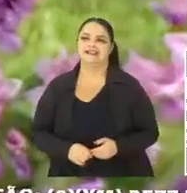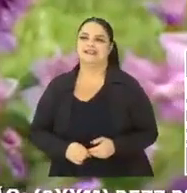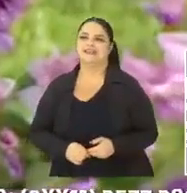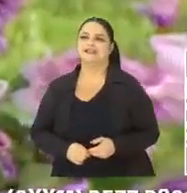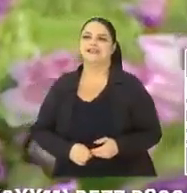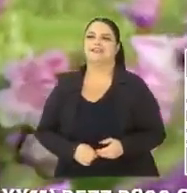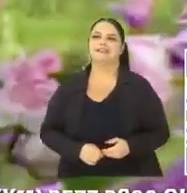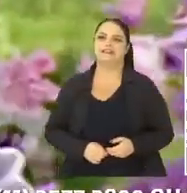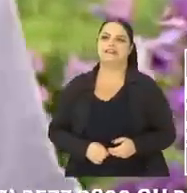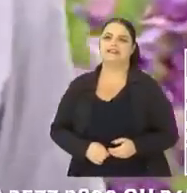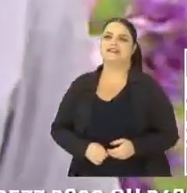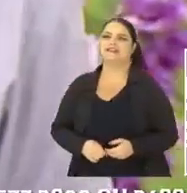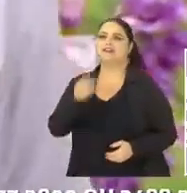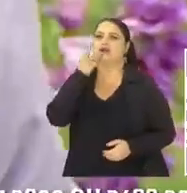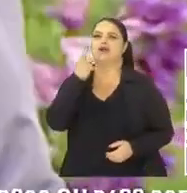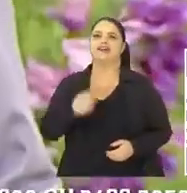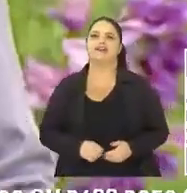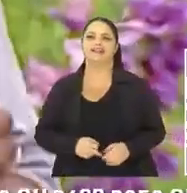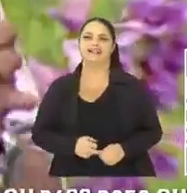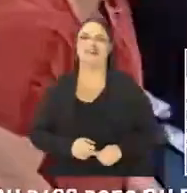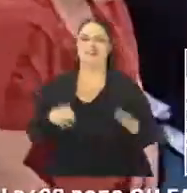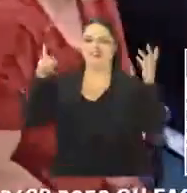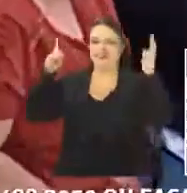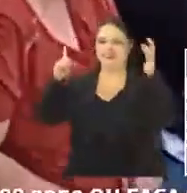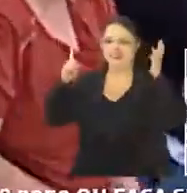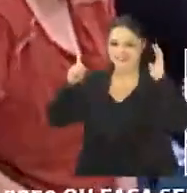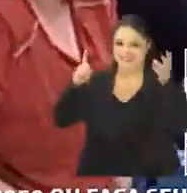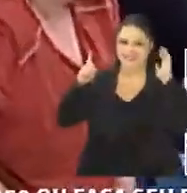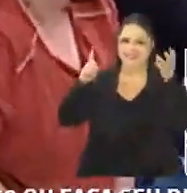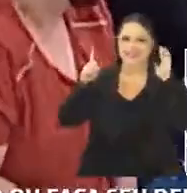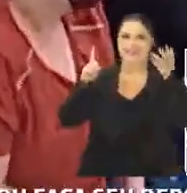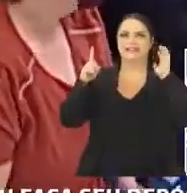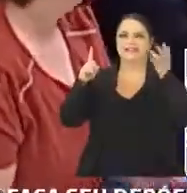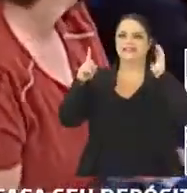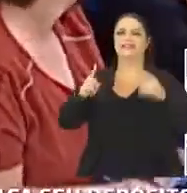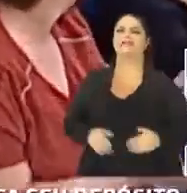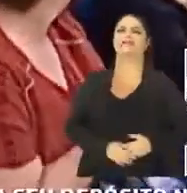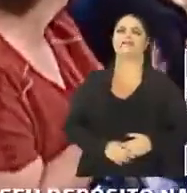Olha, tá falando bem de mim, tá? Vamos agora, vou estar sentando além em mim.